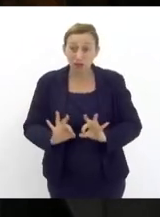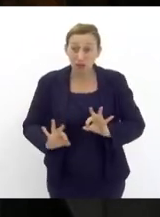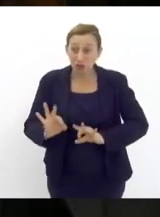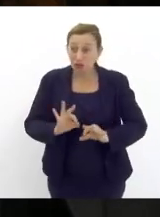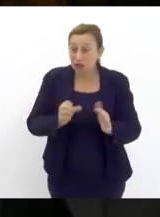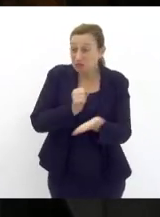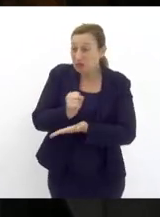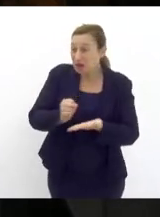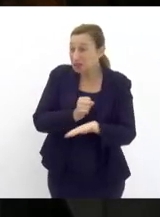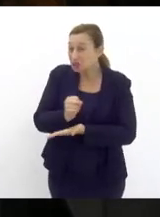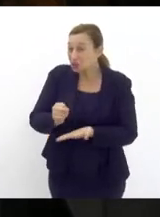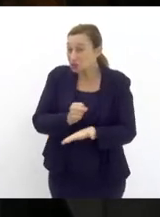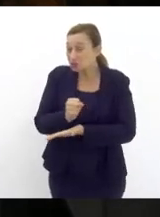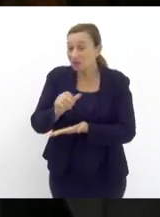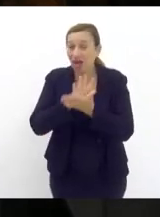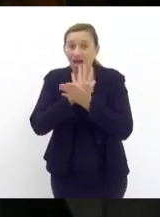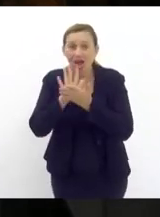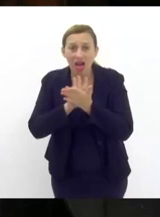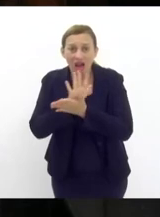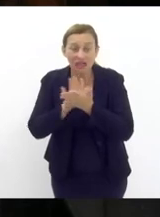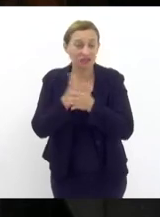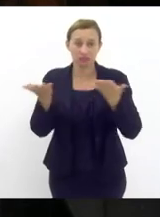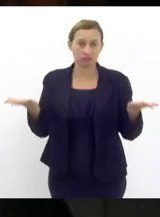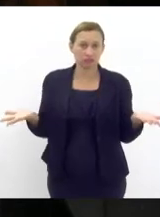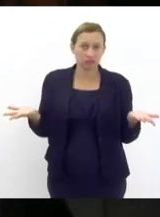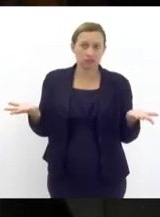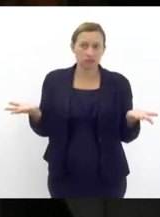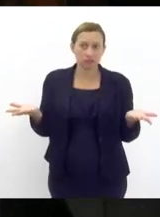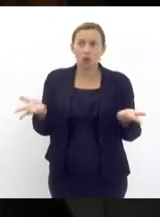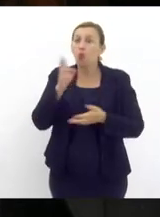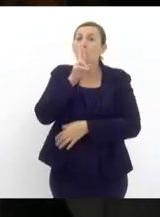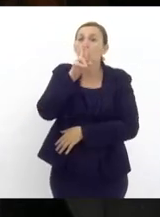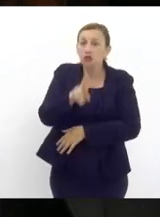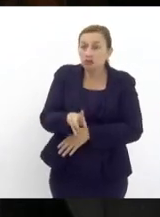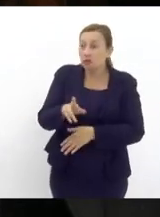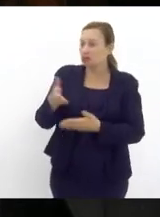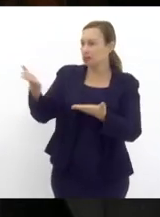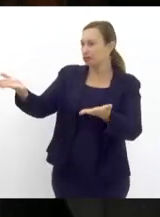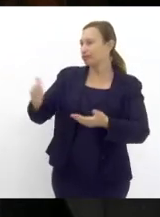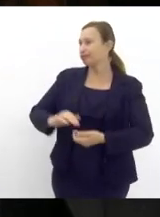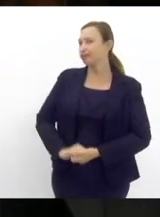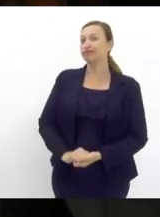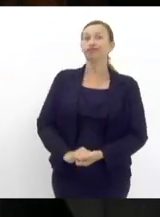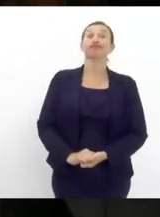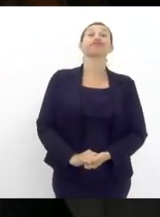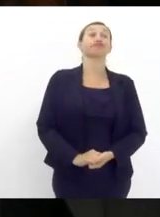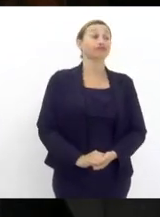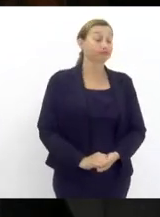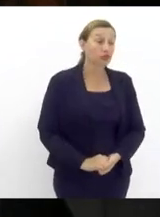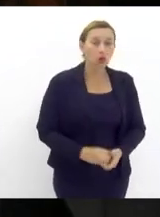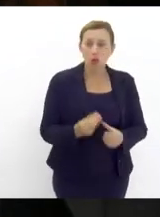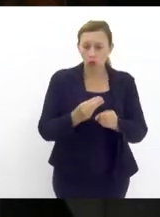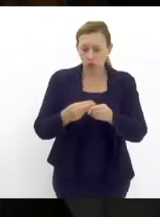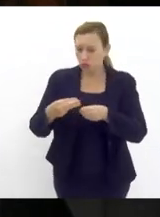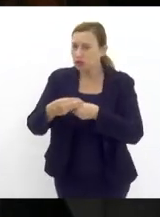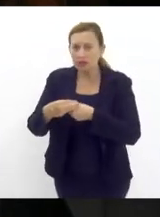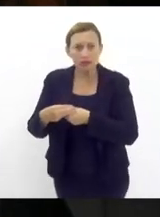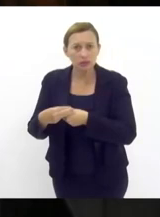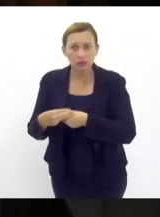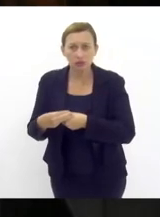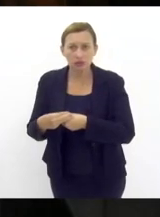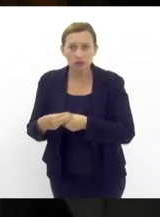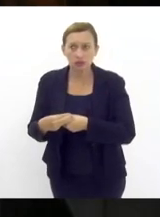básico sem nada o resultado tá aí os municípios